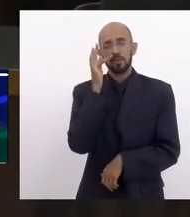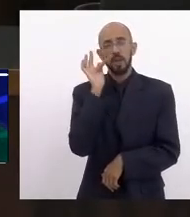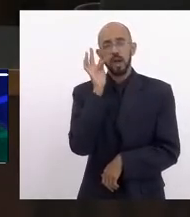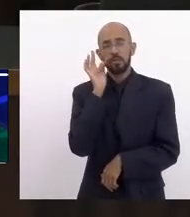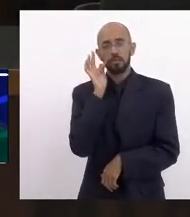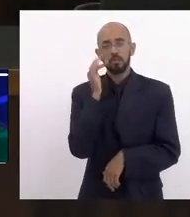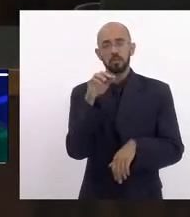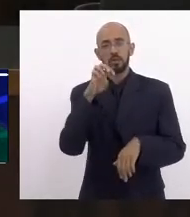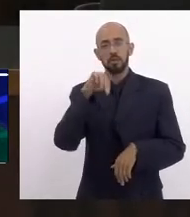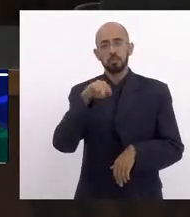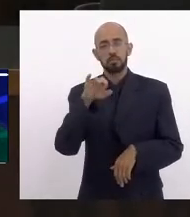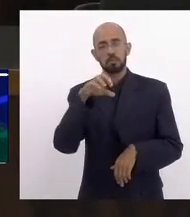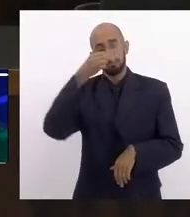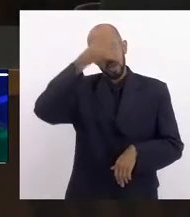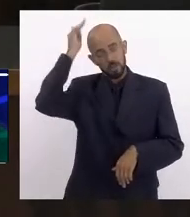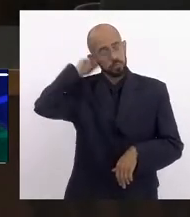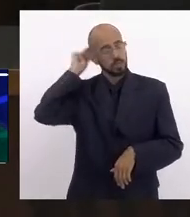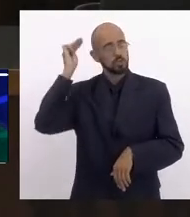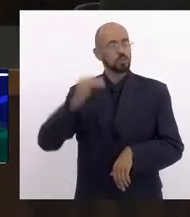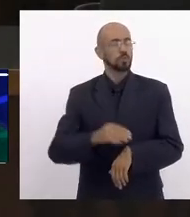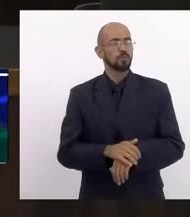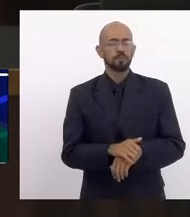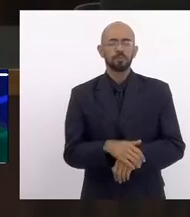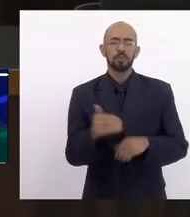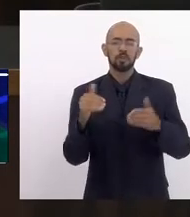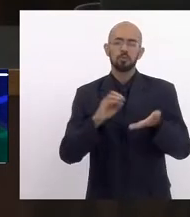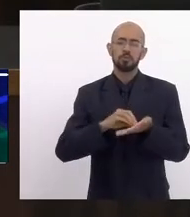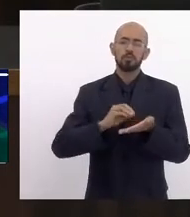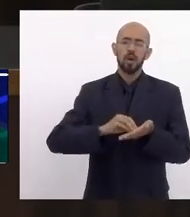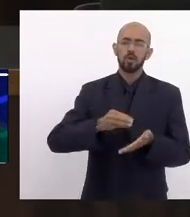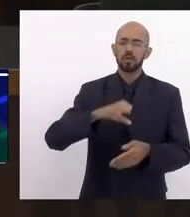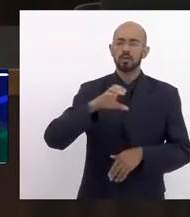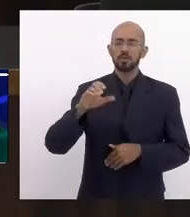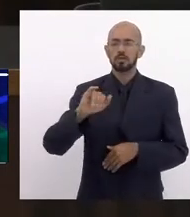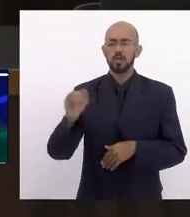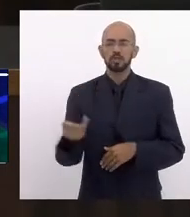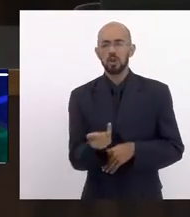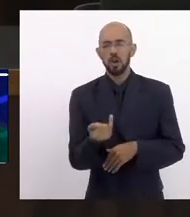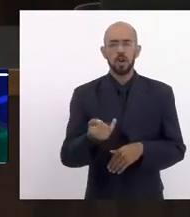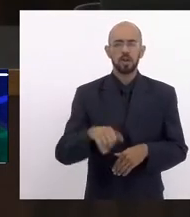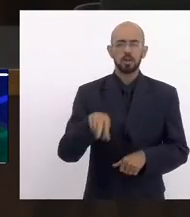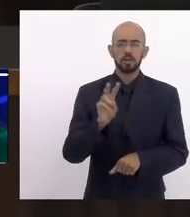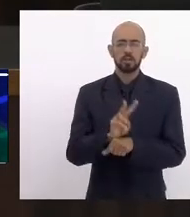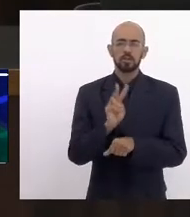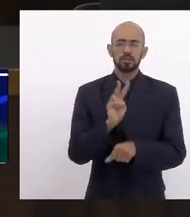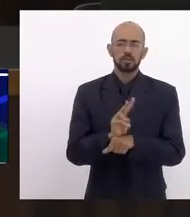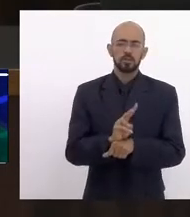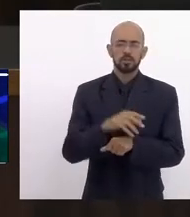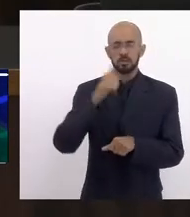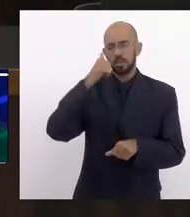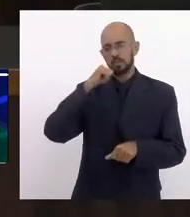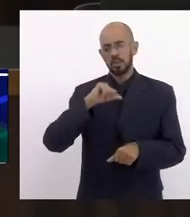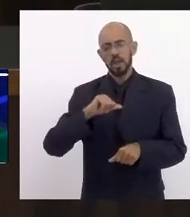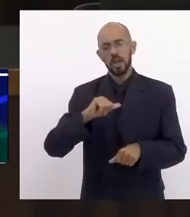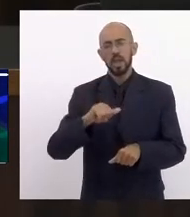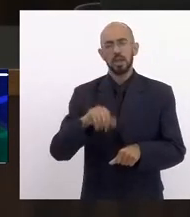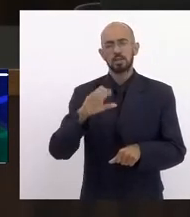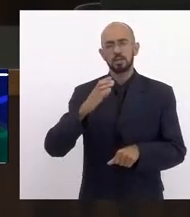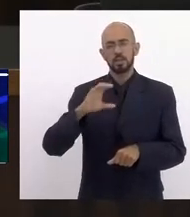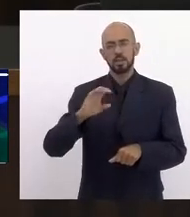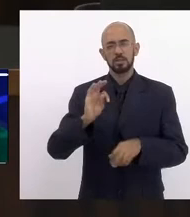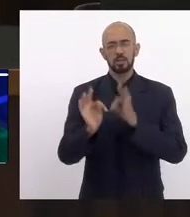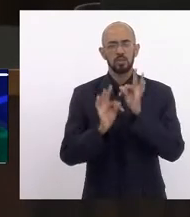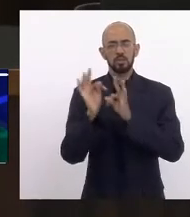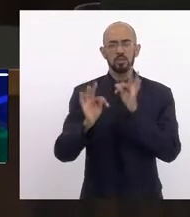e Márcio Pacheco. Pendentes de pareceres das Comissões de Constituição e Justiça, de Defesa do Direito da Mulher, de Ciência e Tecnologia,